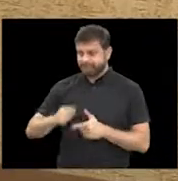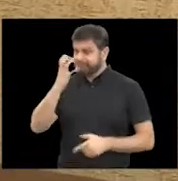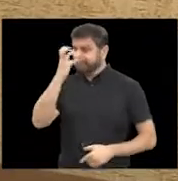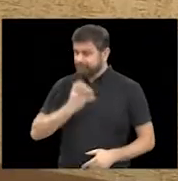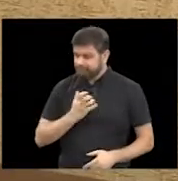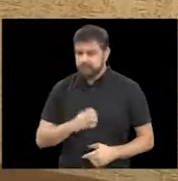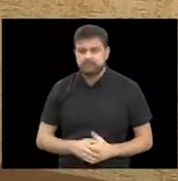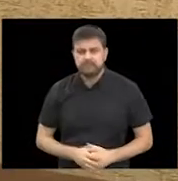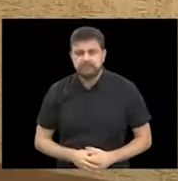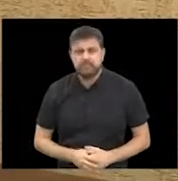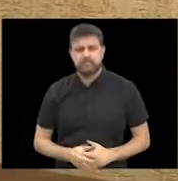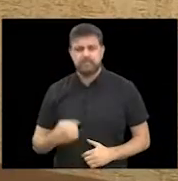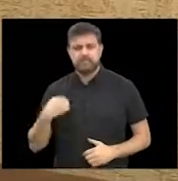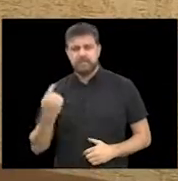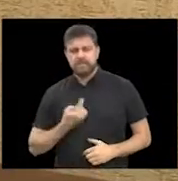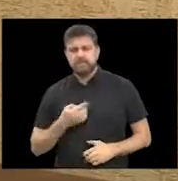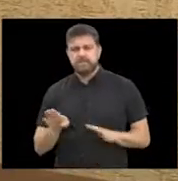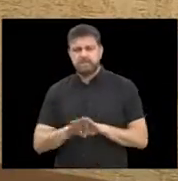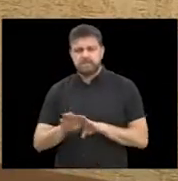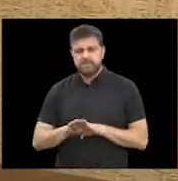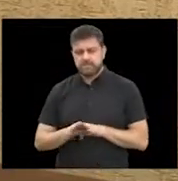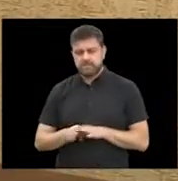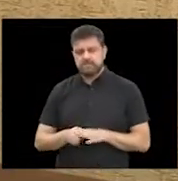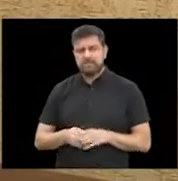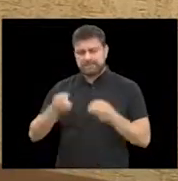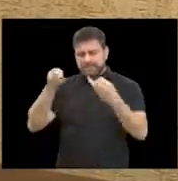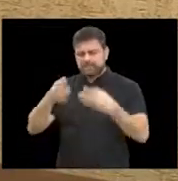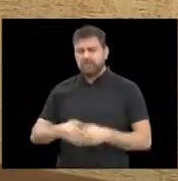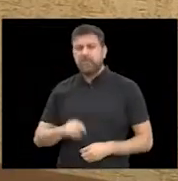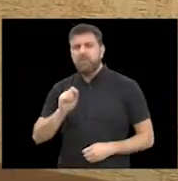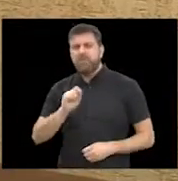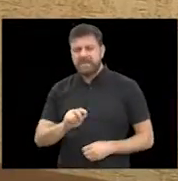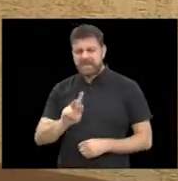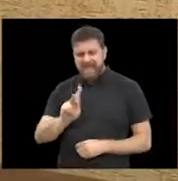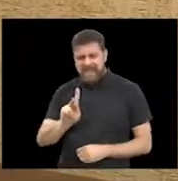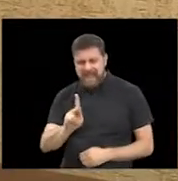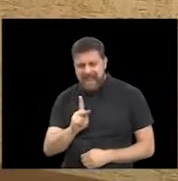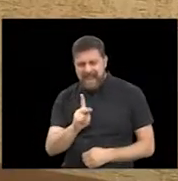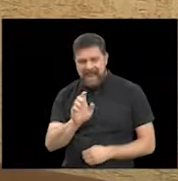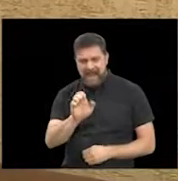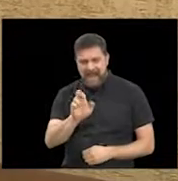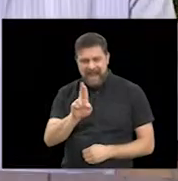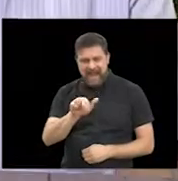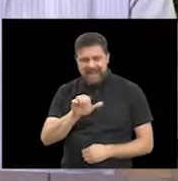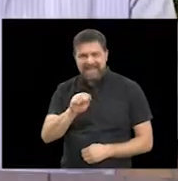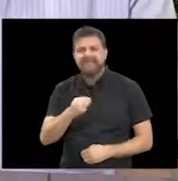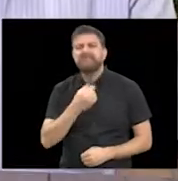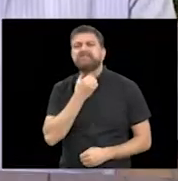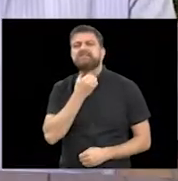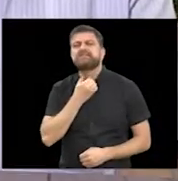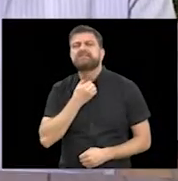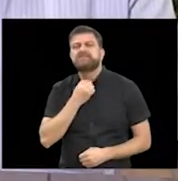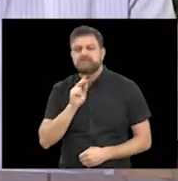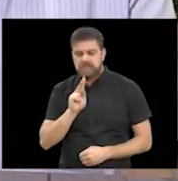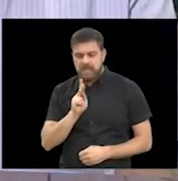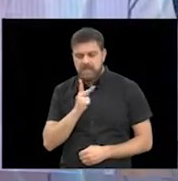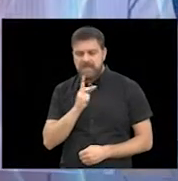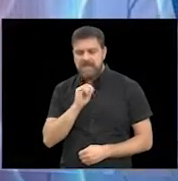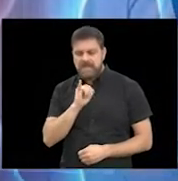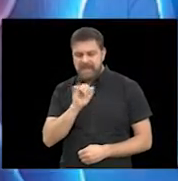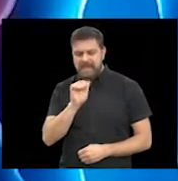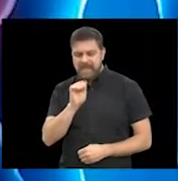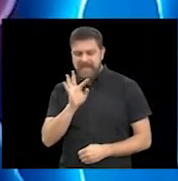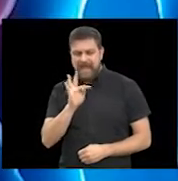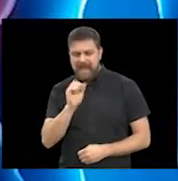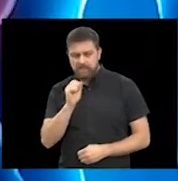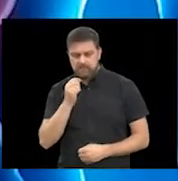E a gente já ouviu falar também em hérnia de hiato. Isso tem a ver com refluxo? Sim. A